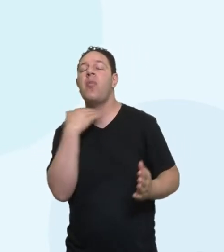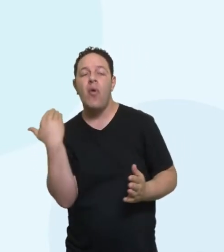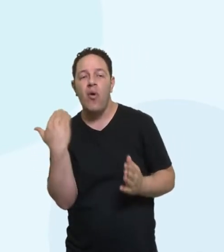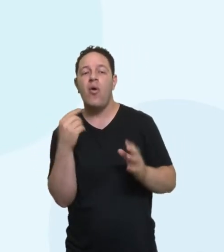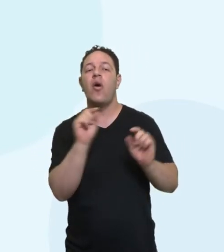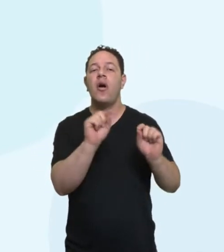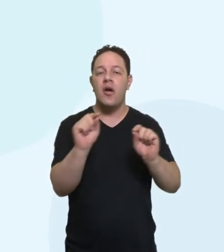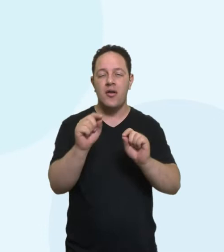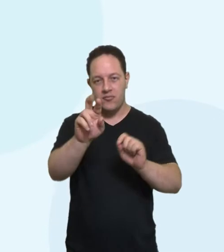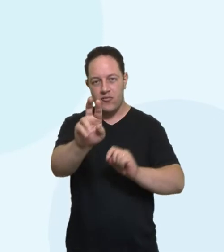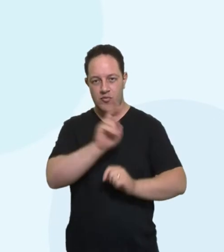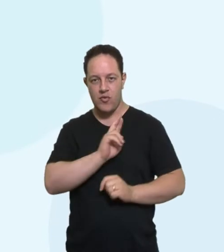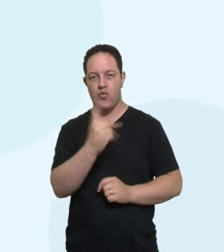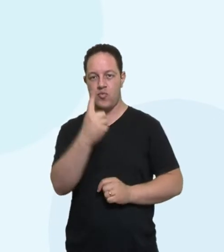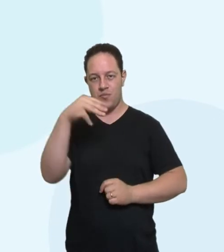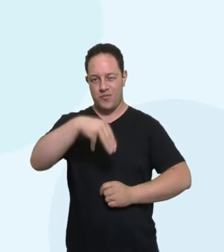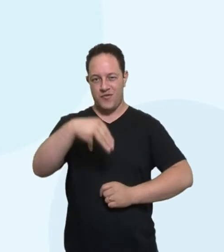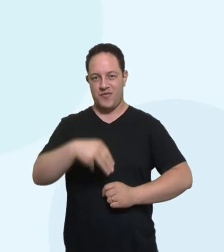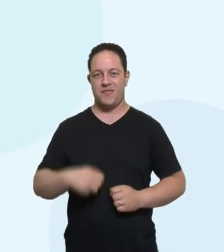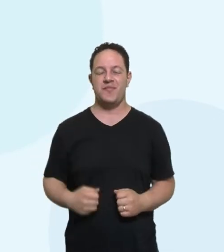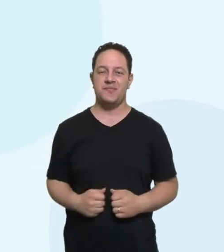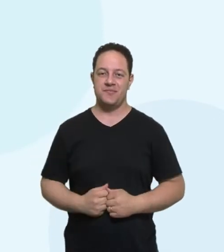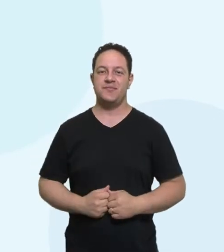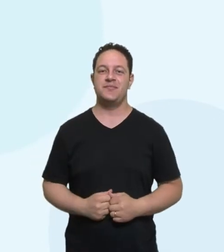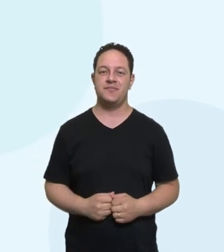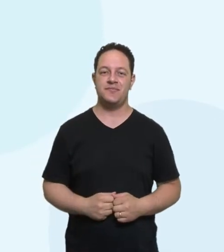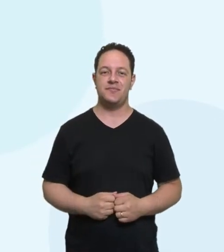um minutinho no chat